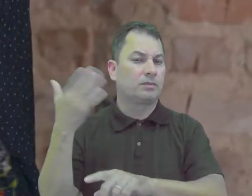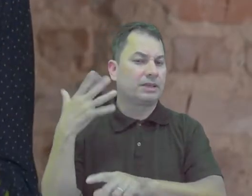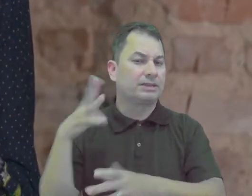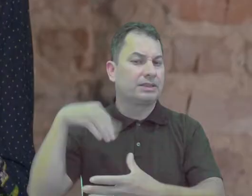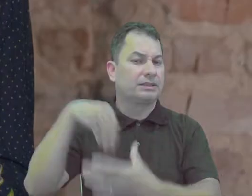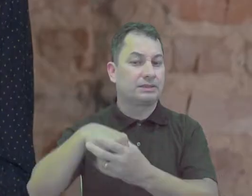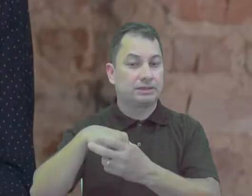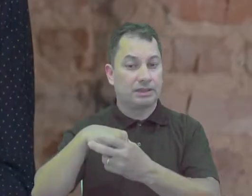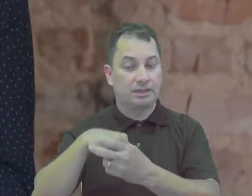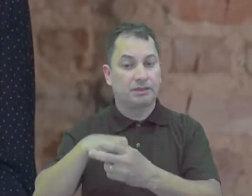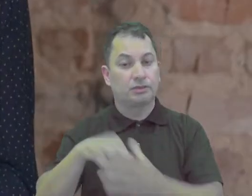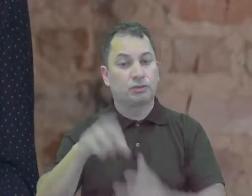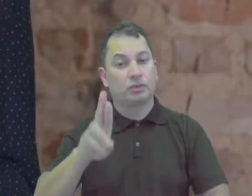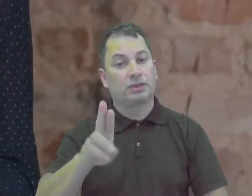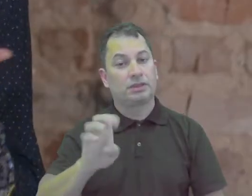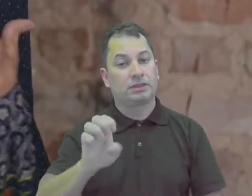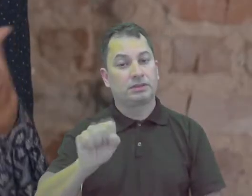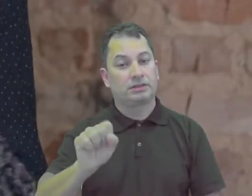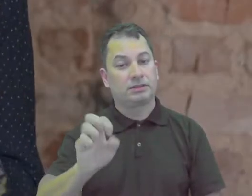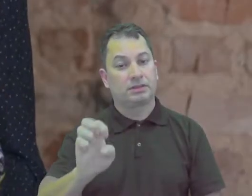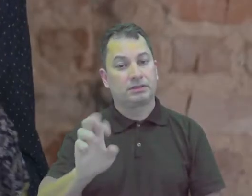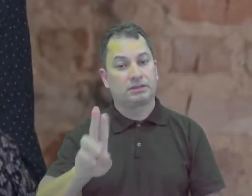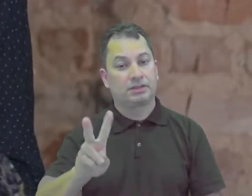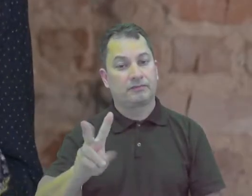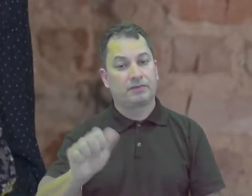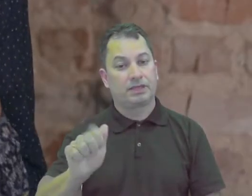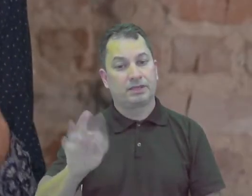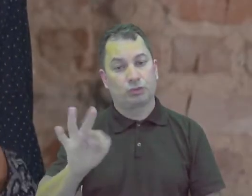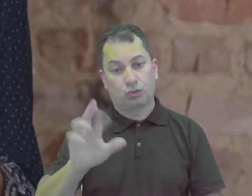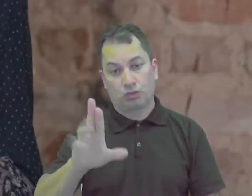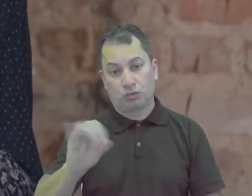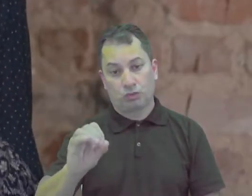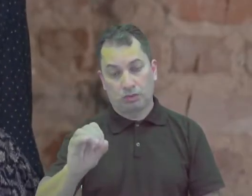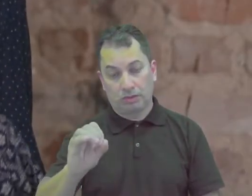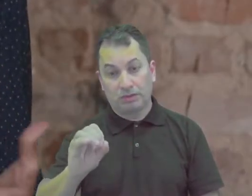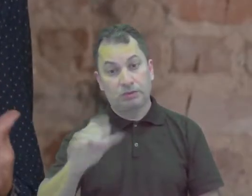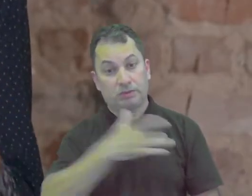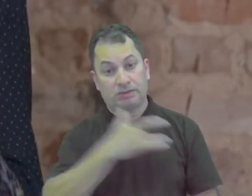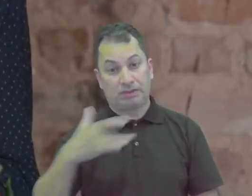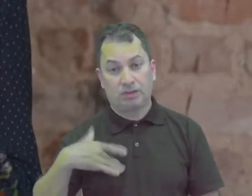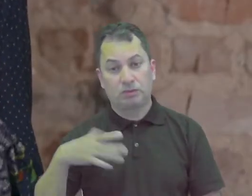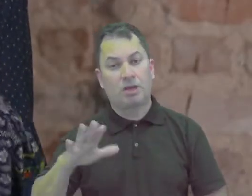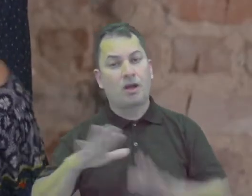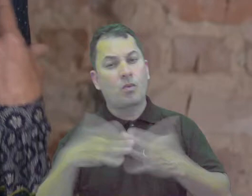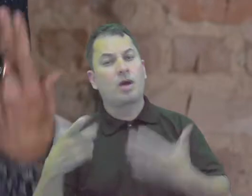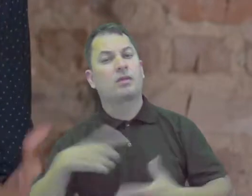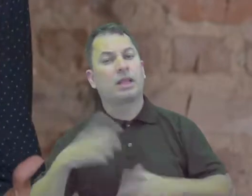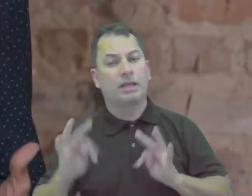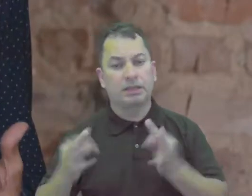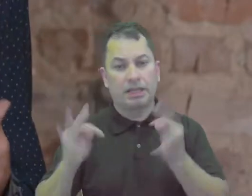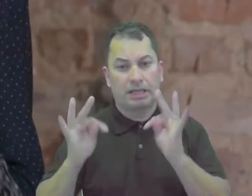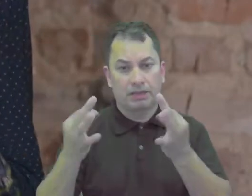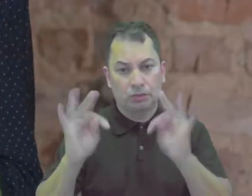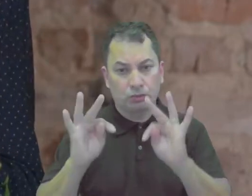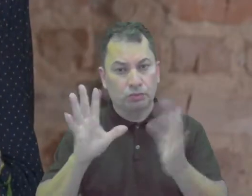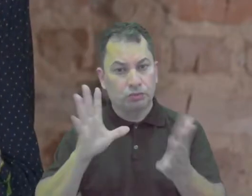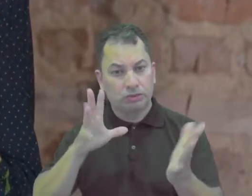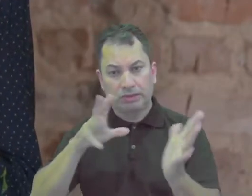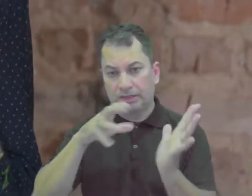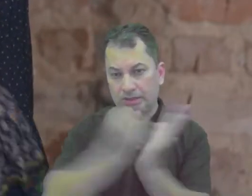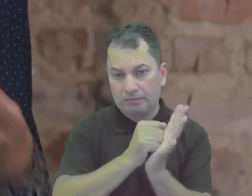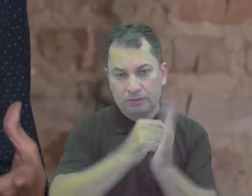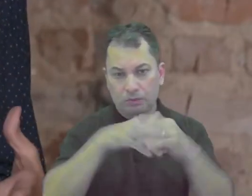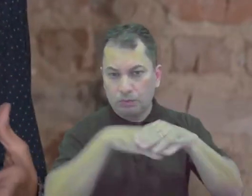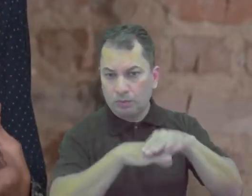Observatório Nacional de Clima e Saúde, que reúne diversas tecnologias de captura,